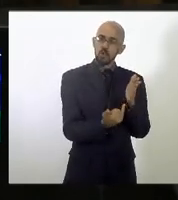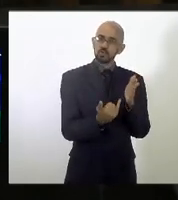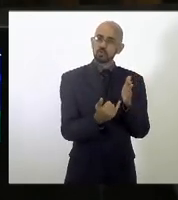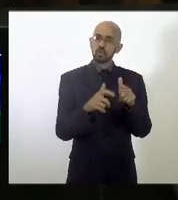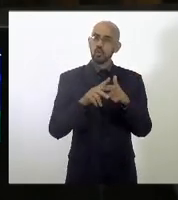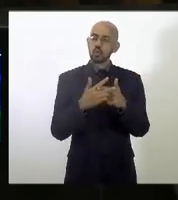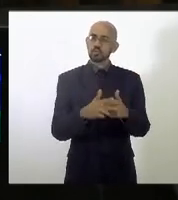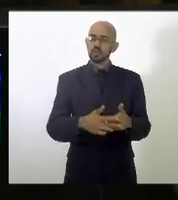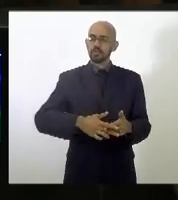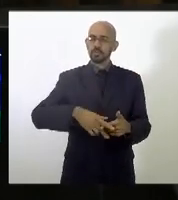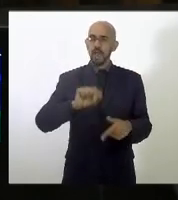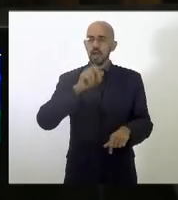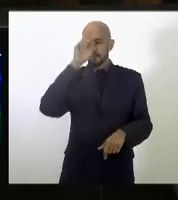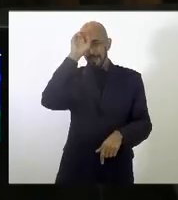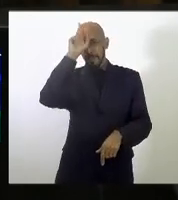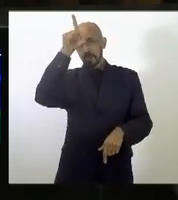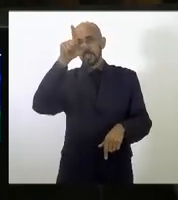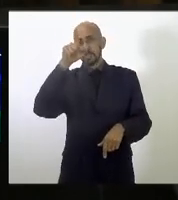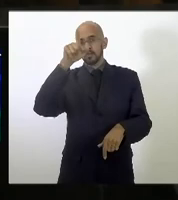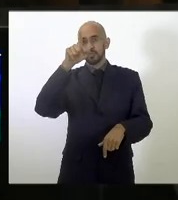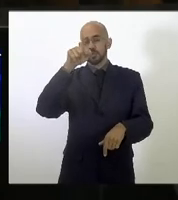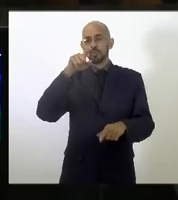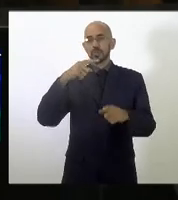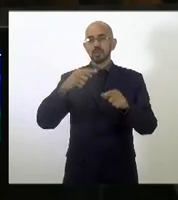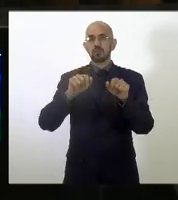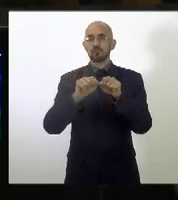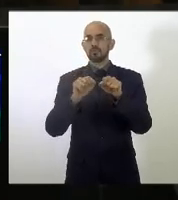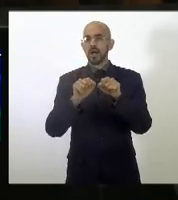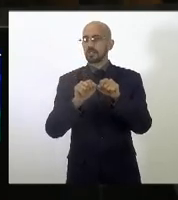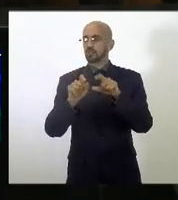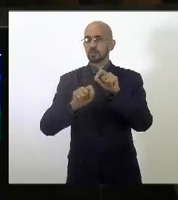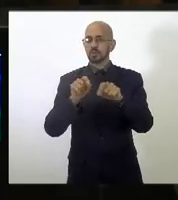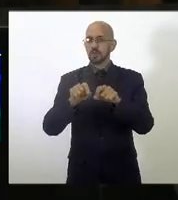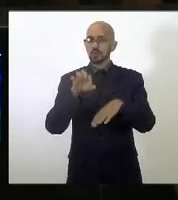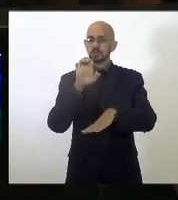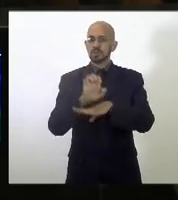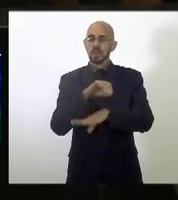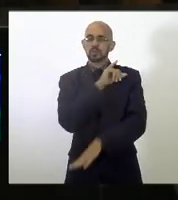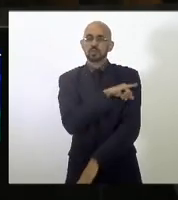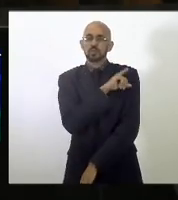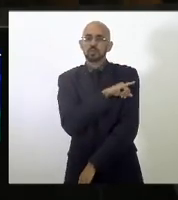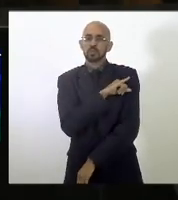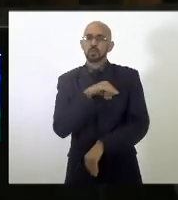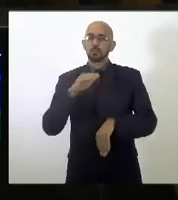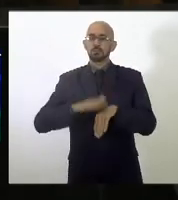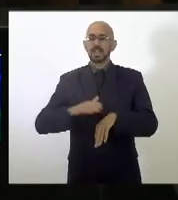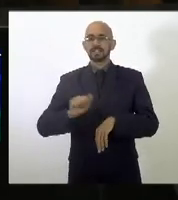o Estado do Rio de Janeiro o Estado mais caro para se gerar emprego e para se gerar riqueza.